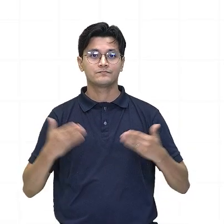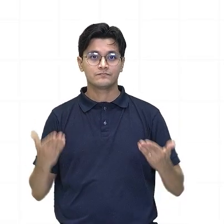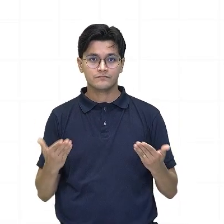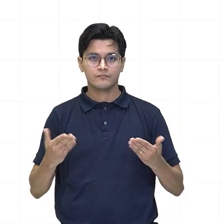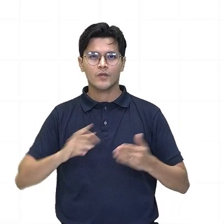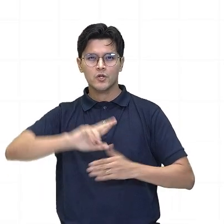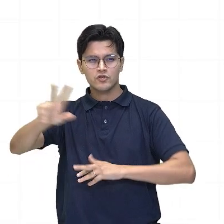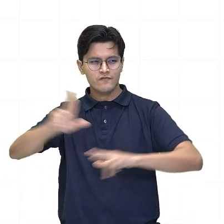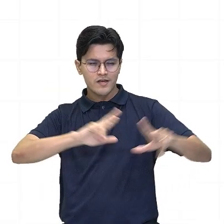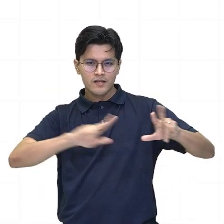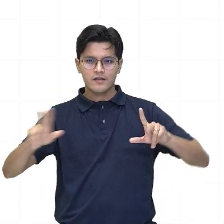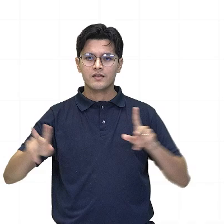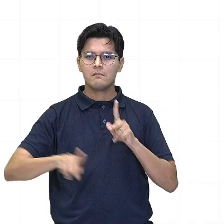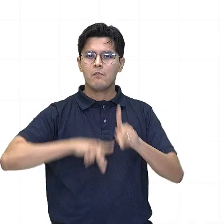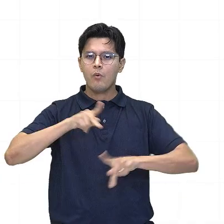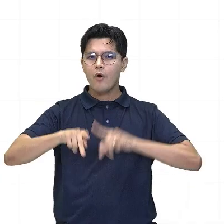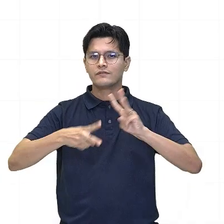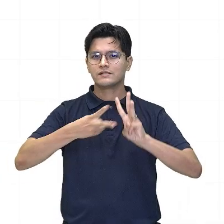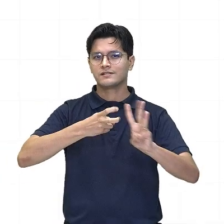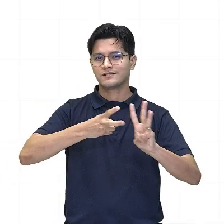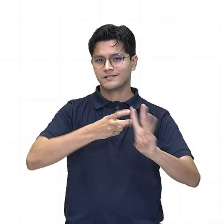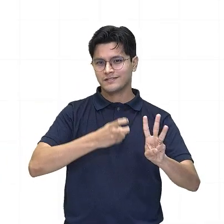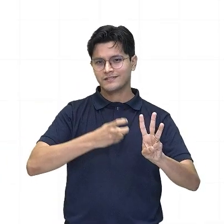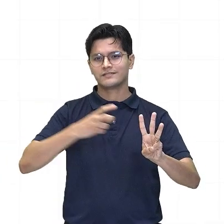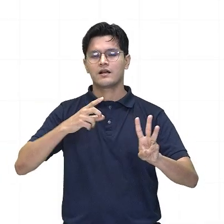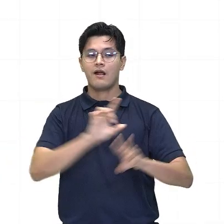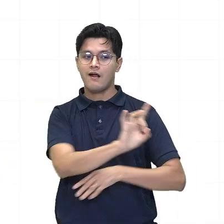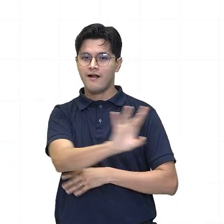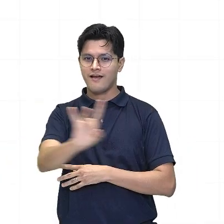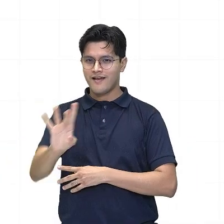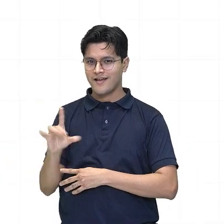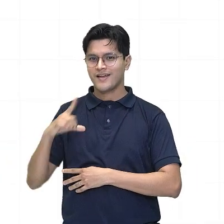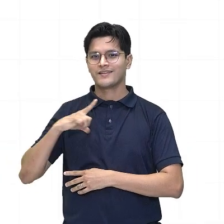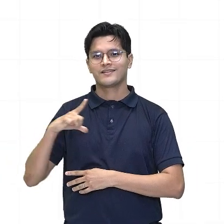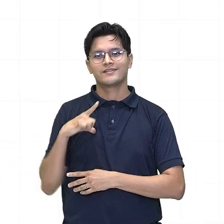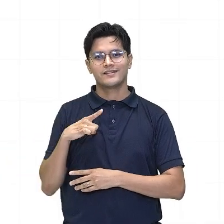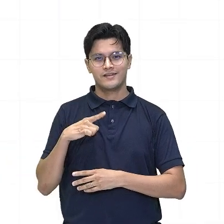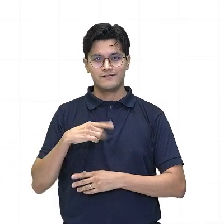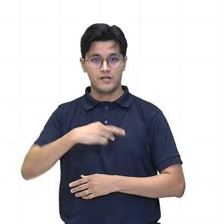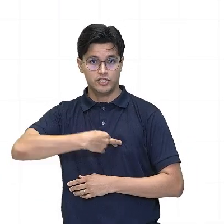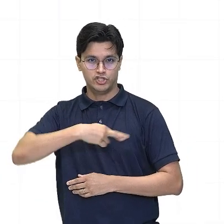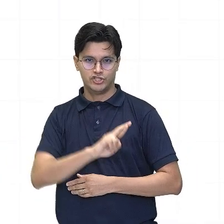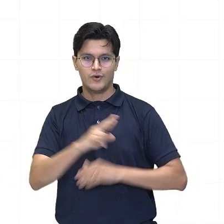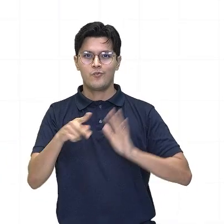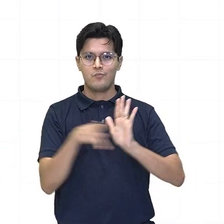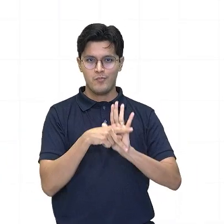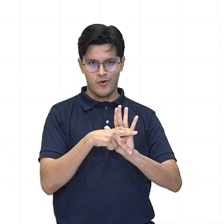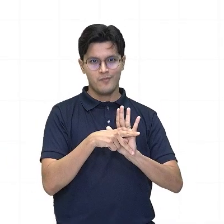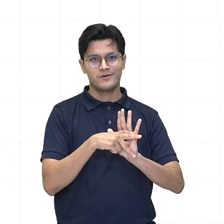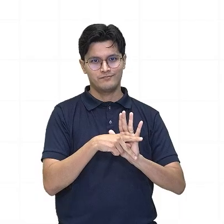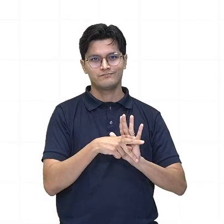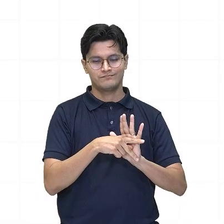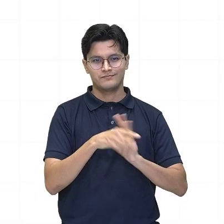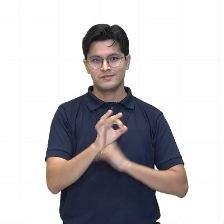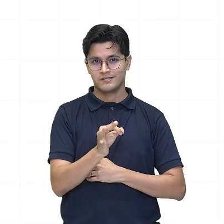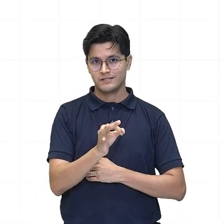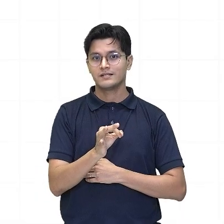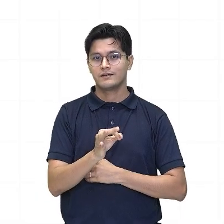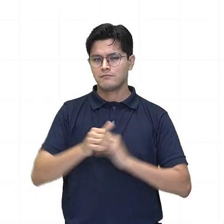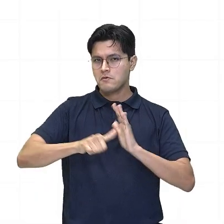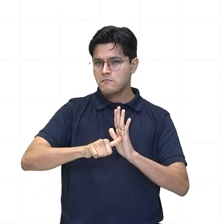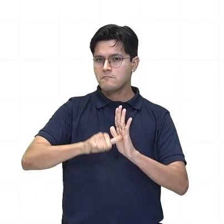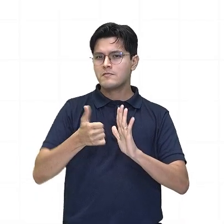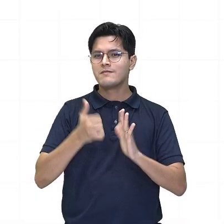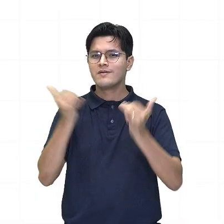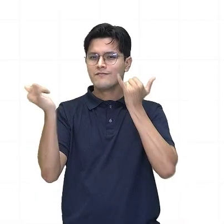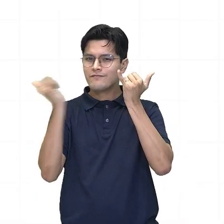povos indígenas possuem, cada um, sua própria religião. Essa primeira frase aqui, essa primeira informação, ela já